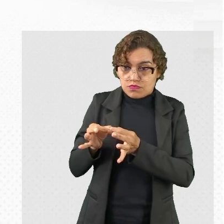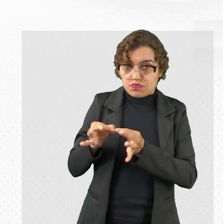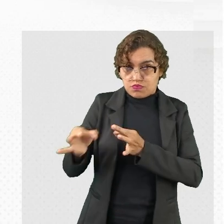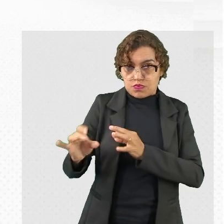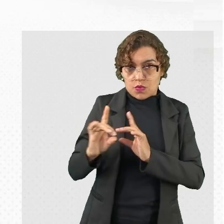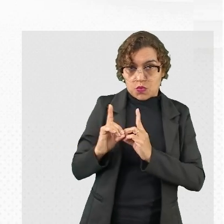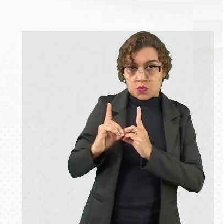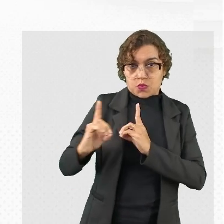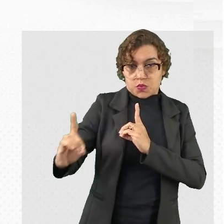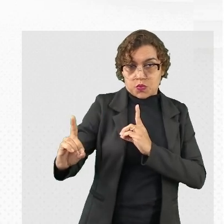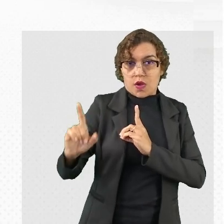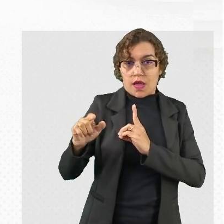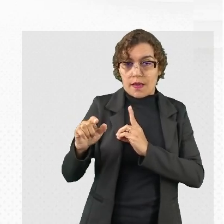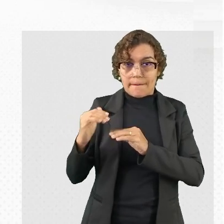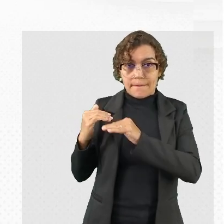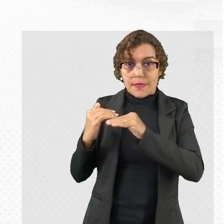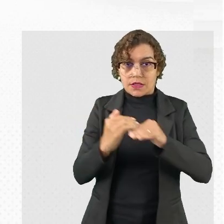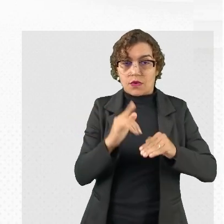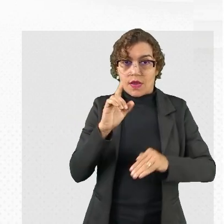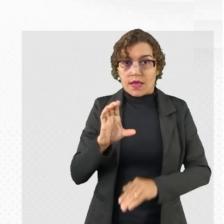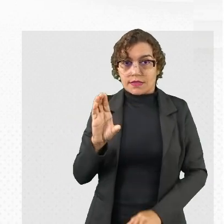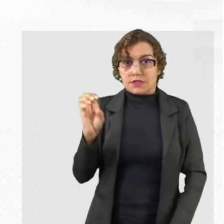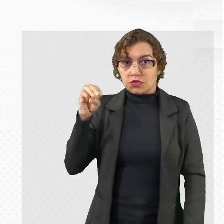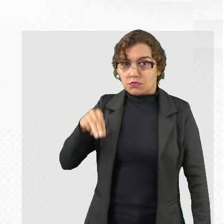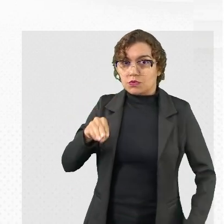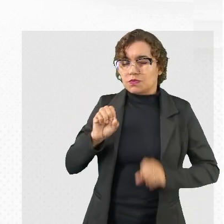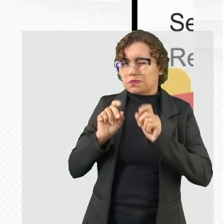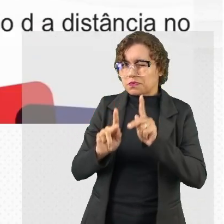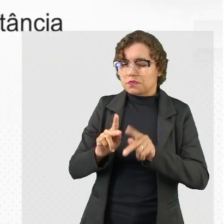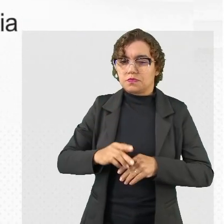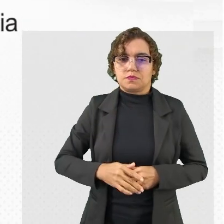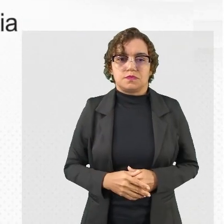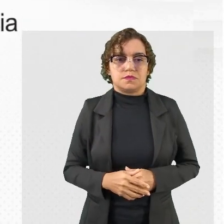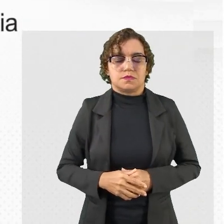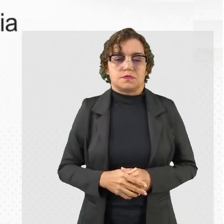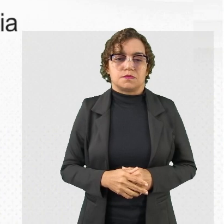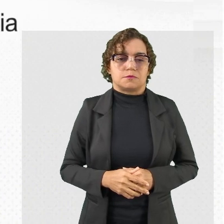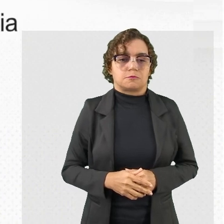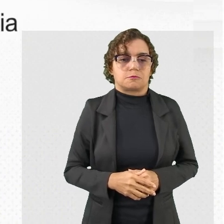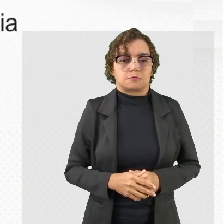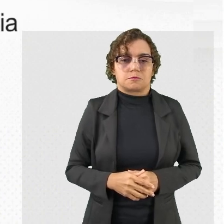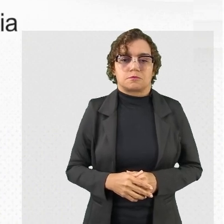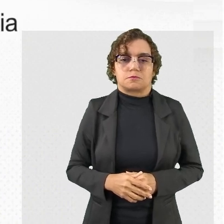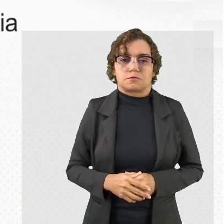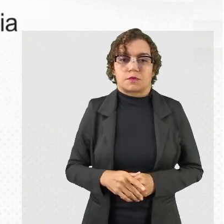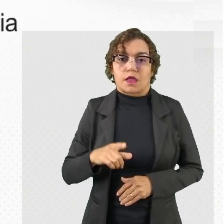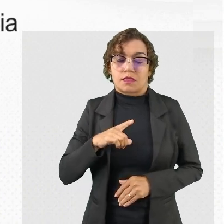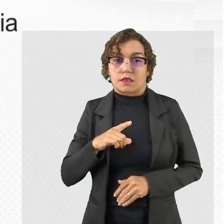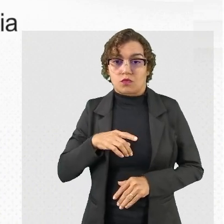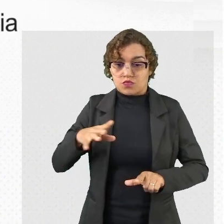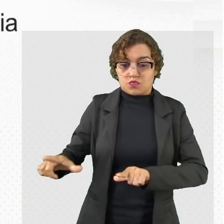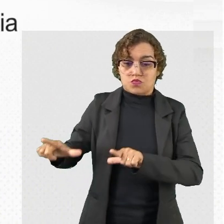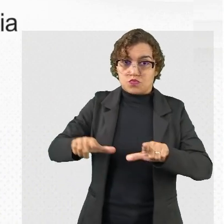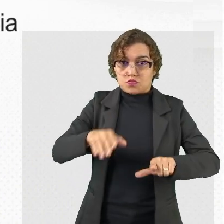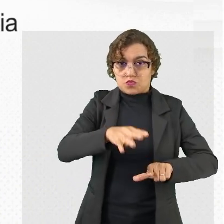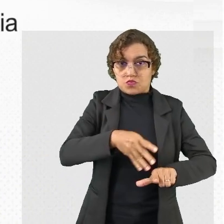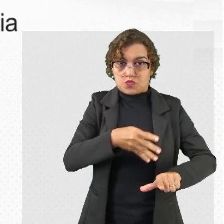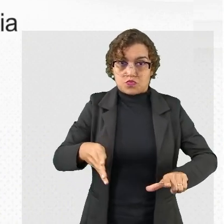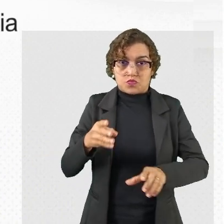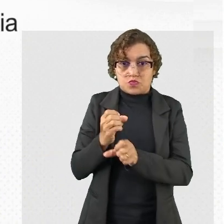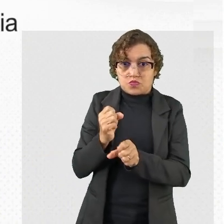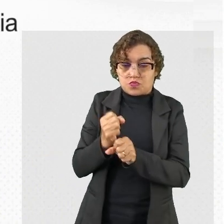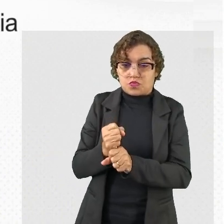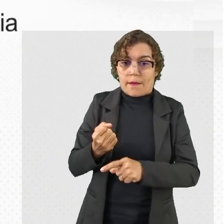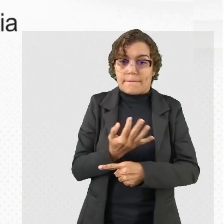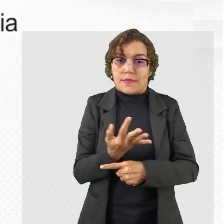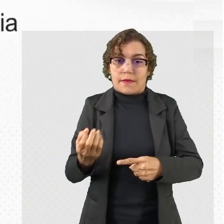né, padrão é o centímetro. Beleza? A escala numérica é calculada a partir da seguinte expressão. Então você